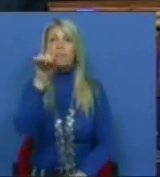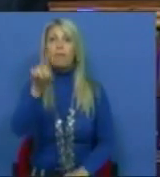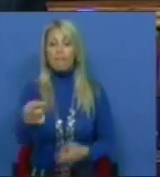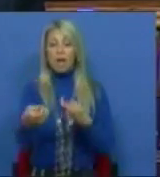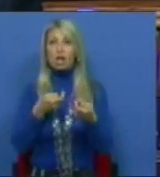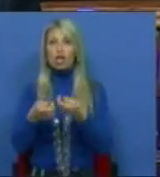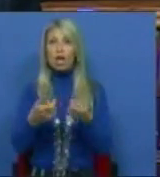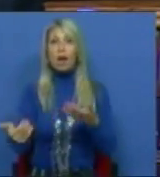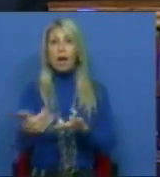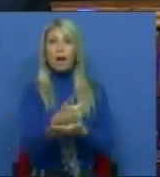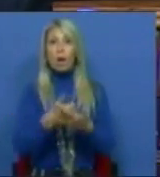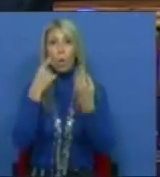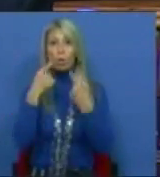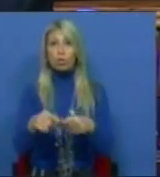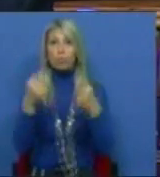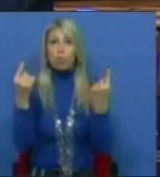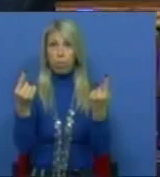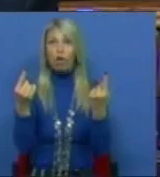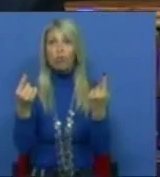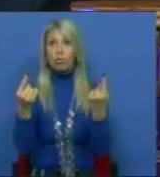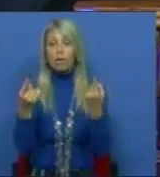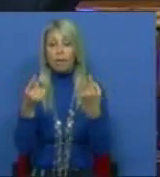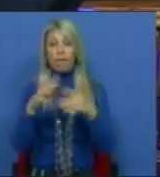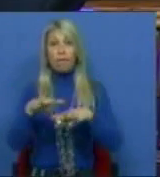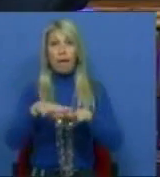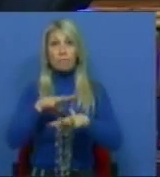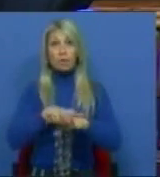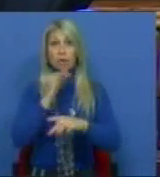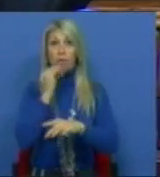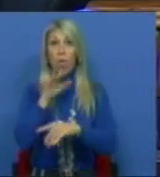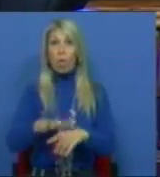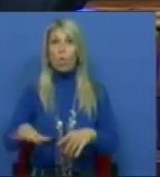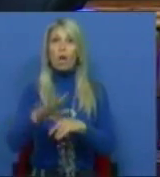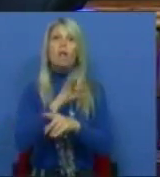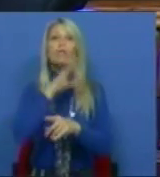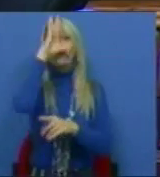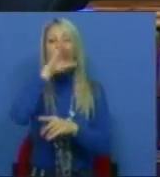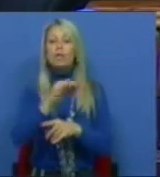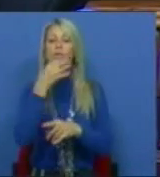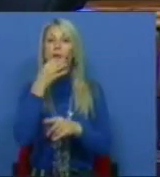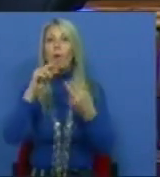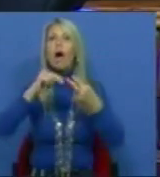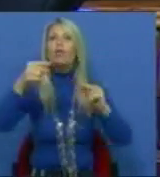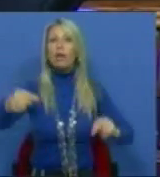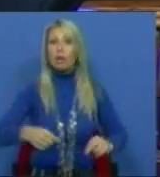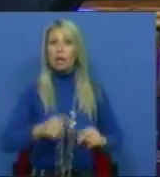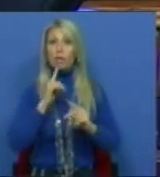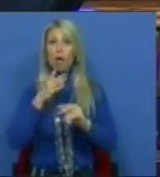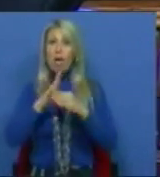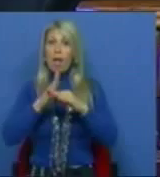de gerir os recursos públicos ao nível da administração local. O Sr. Ministro, quando falou nas autarquias, na sua intervenção